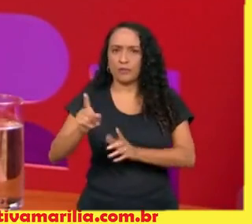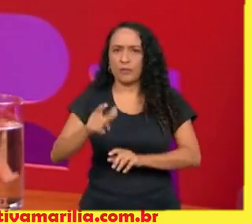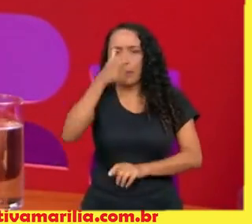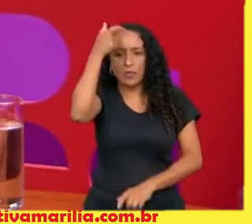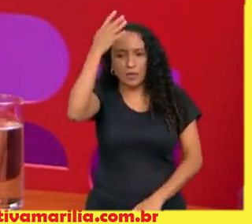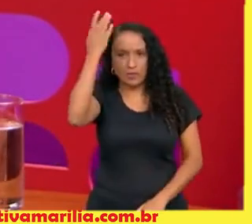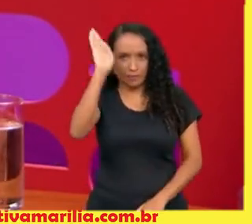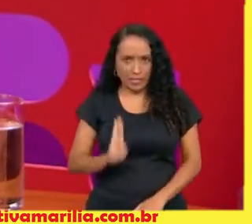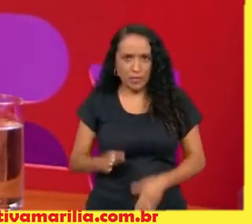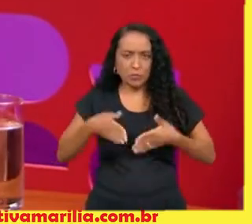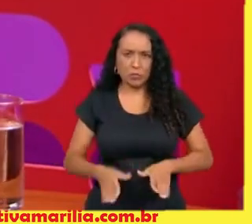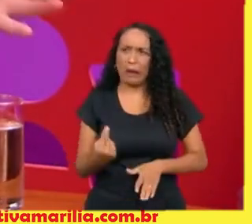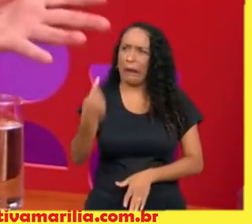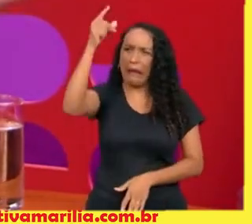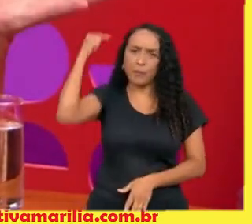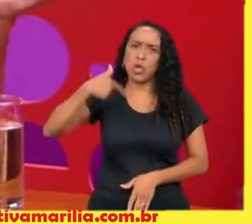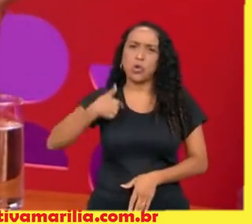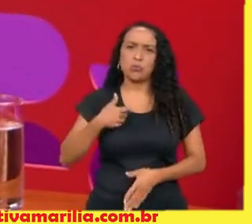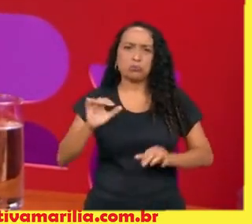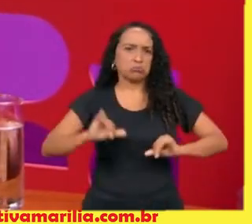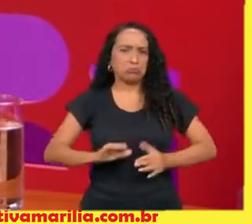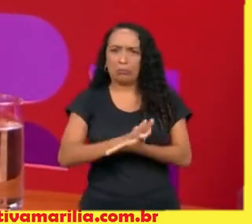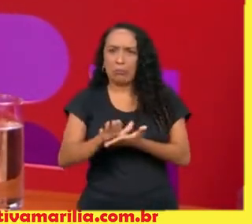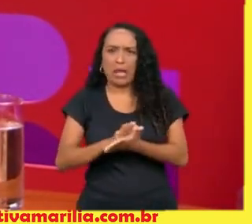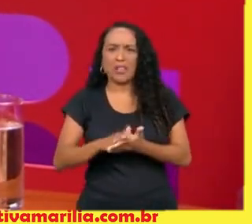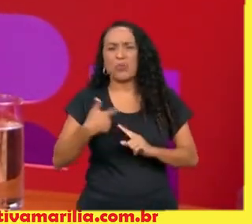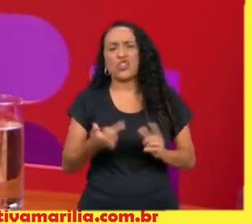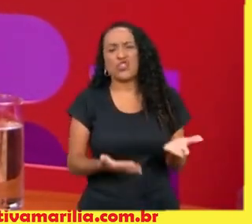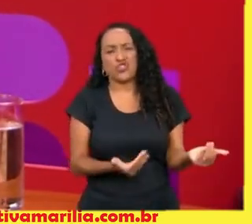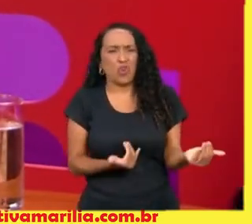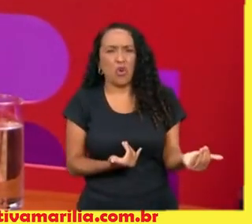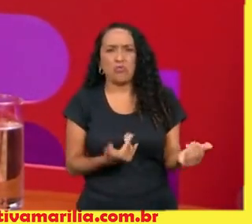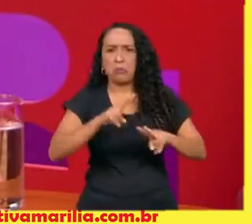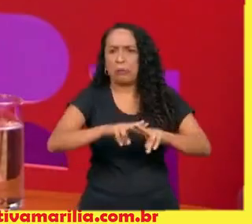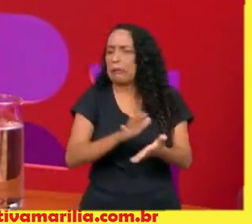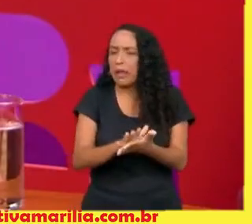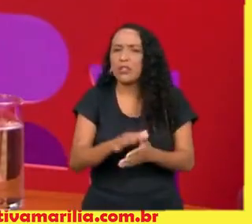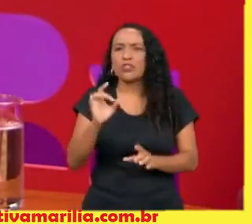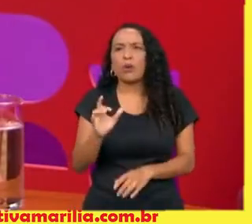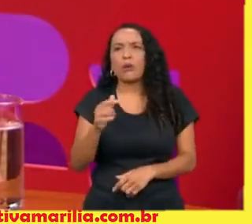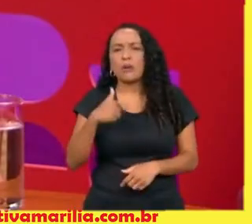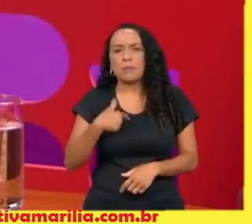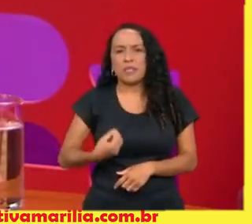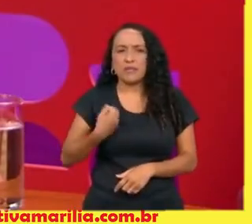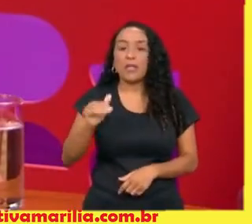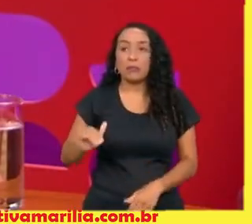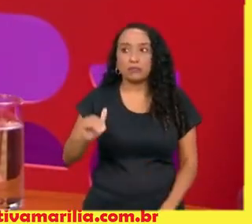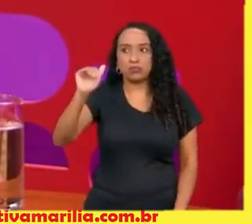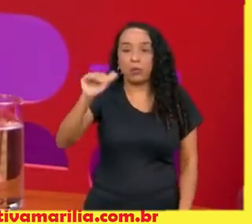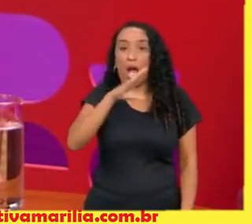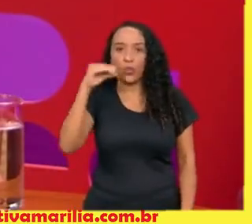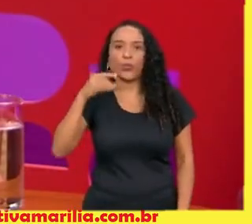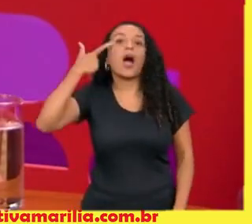época, não sofri nada, não fui presa, eu era muito adolescente no começo da ditadura. Demorou só na minha vida mais adulta para cair a